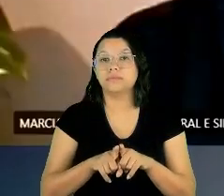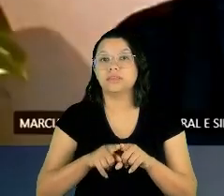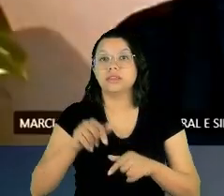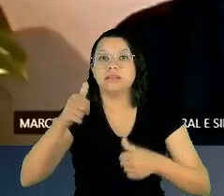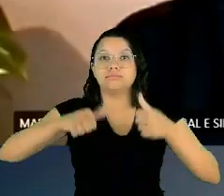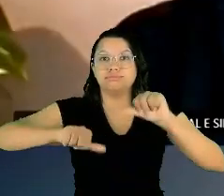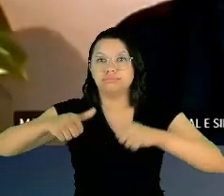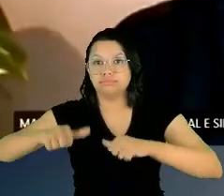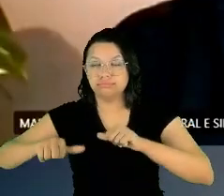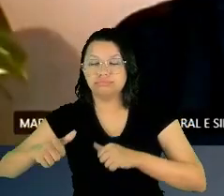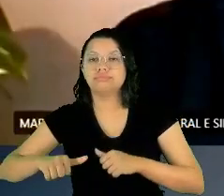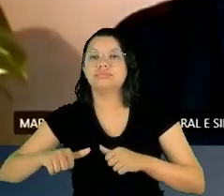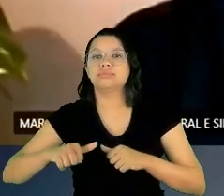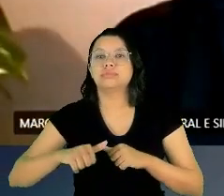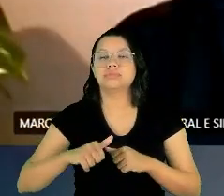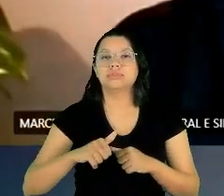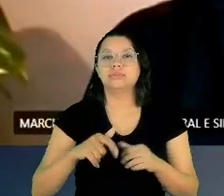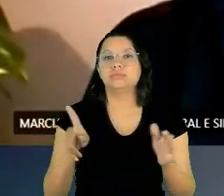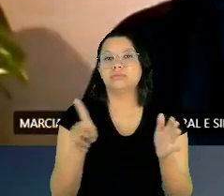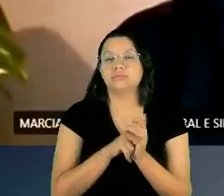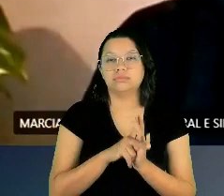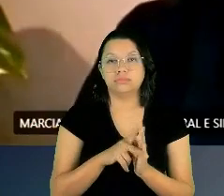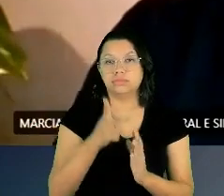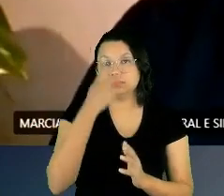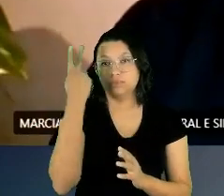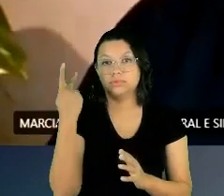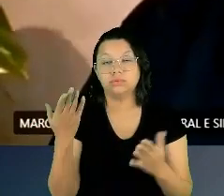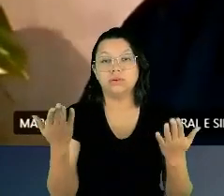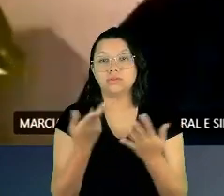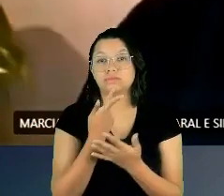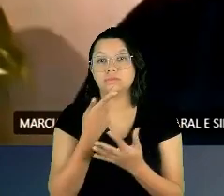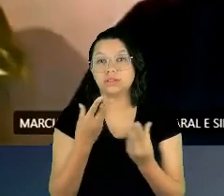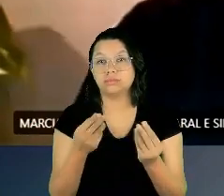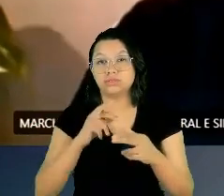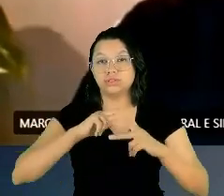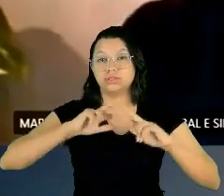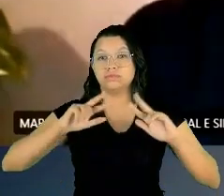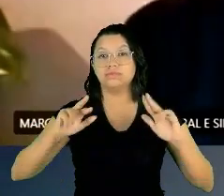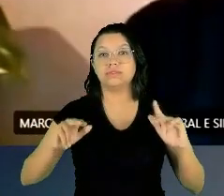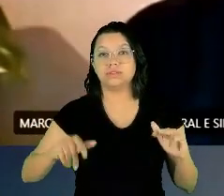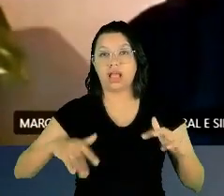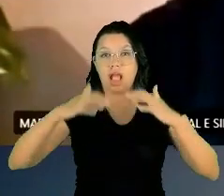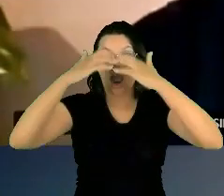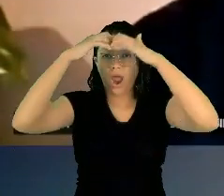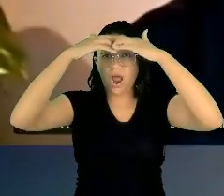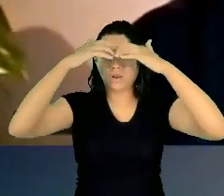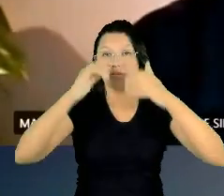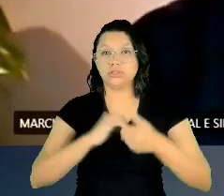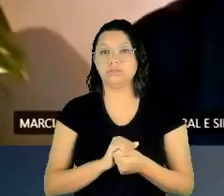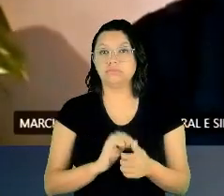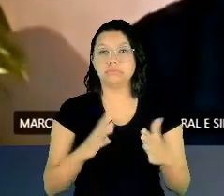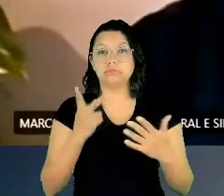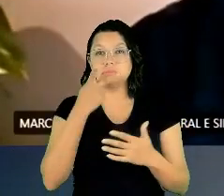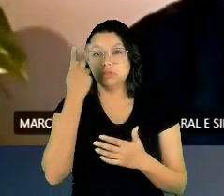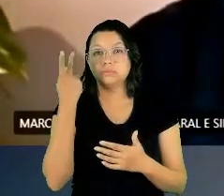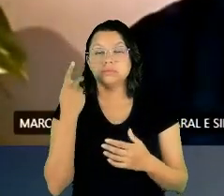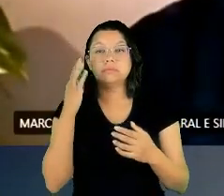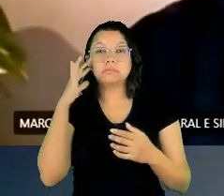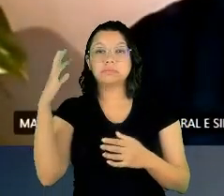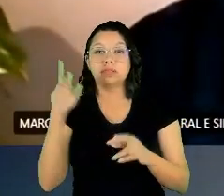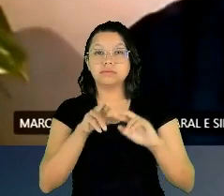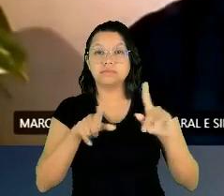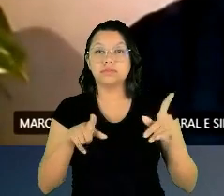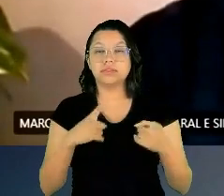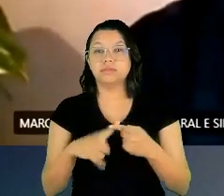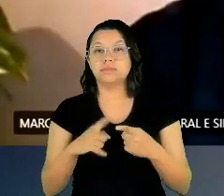também da variabilidade individual mesmo, né, de cognição. Hoje se fala, né, em diversidade cognitiva. E